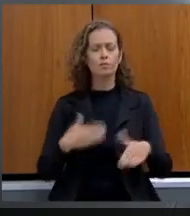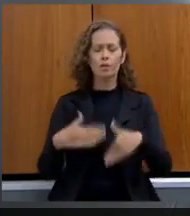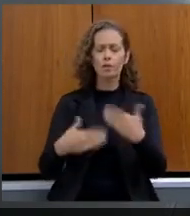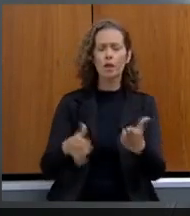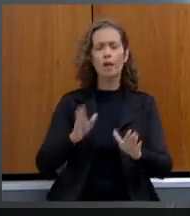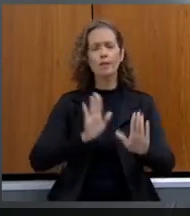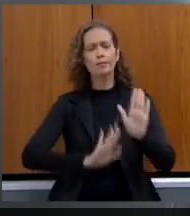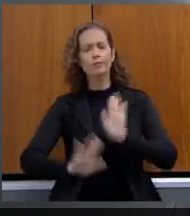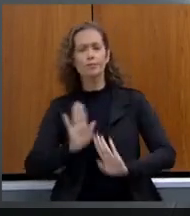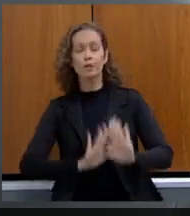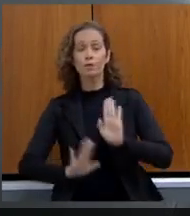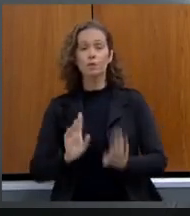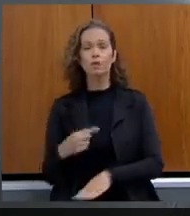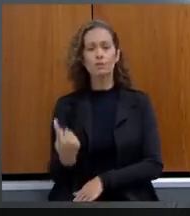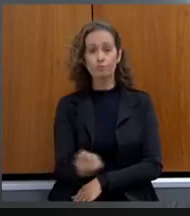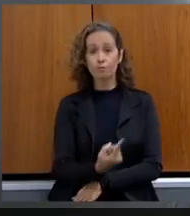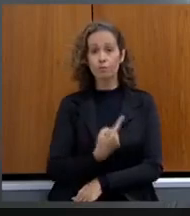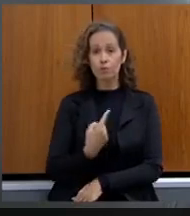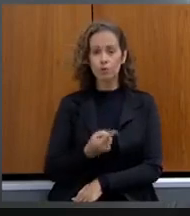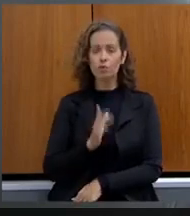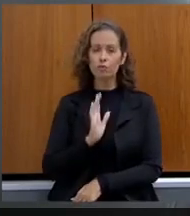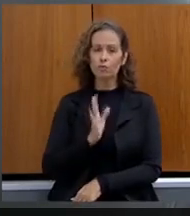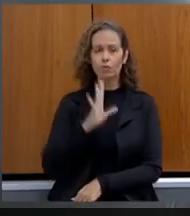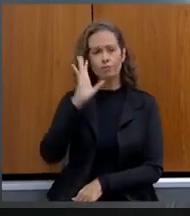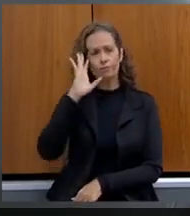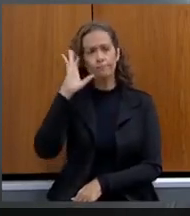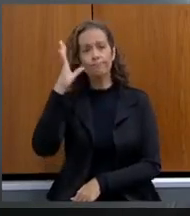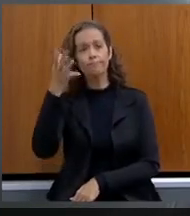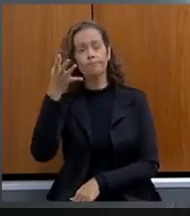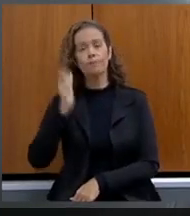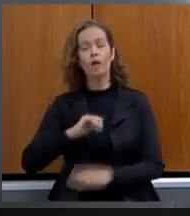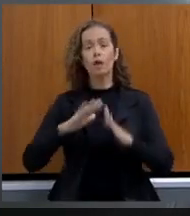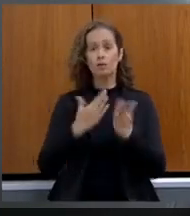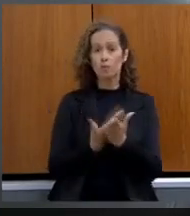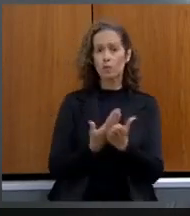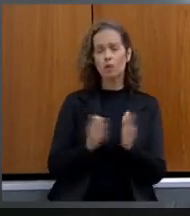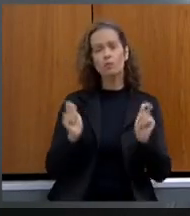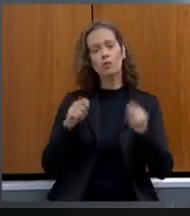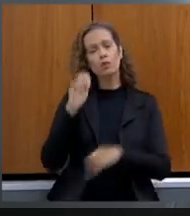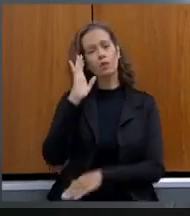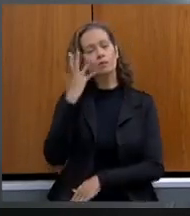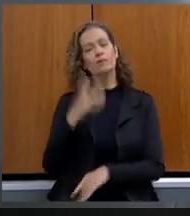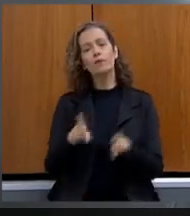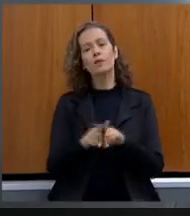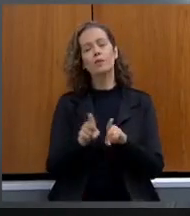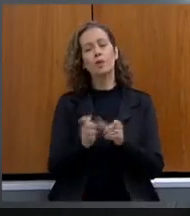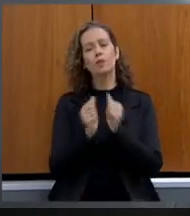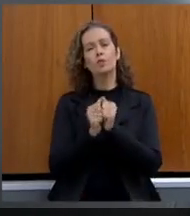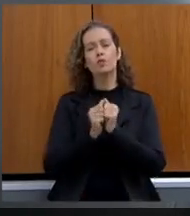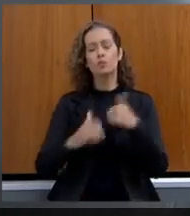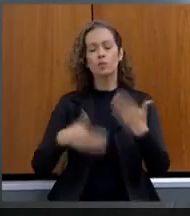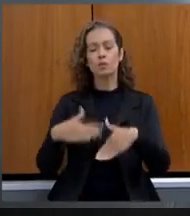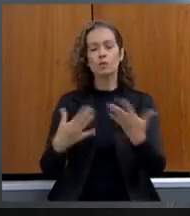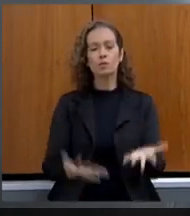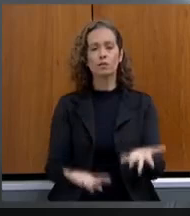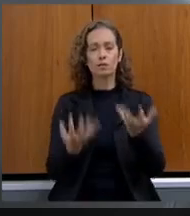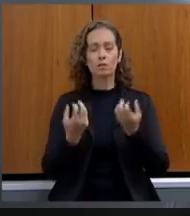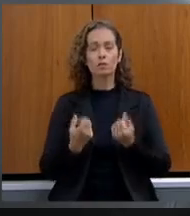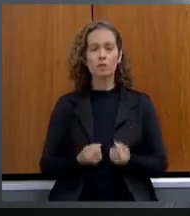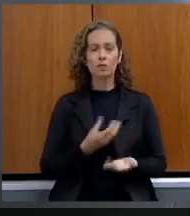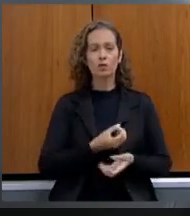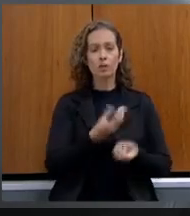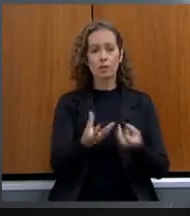em que a gente deixou descentralizou esse processo decisório para que a escola também pudesse decidir em relação ao processo de aquisição de